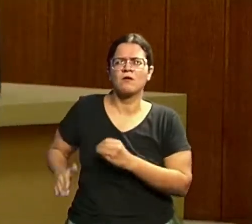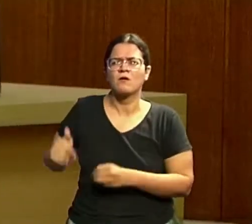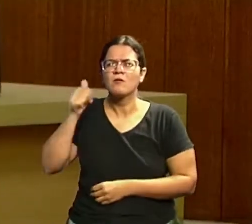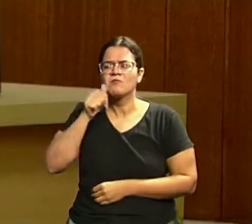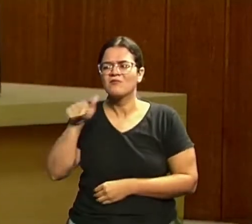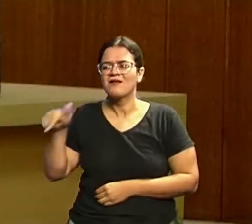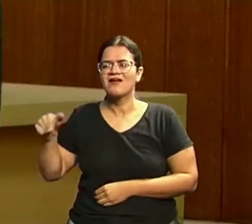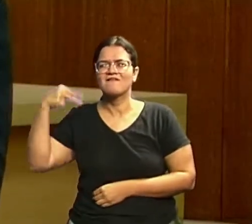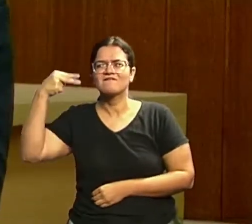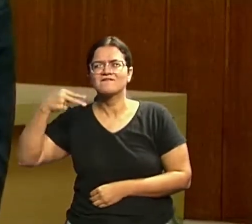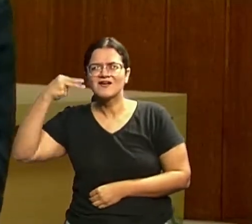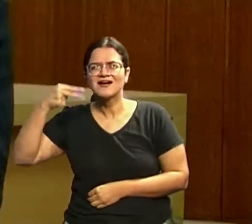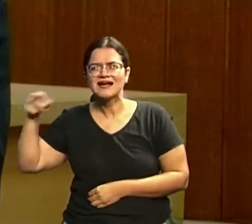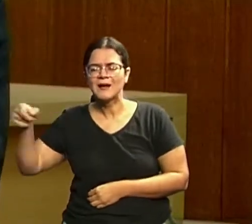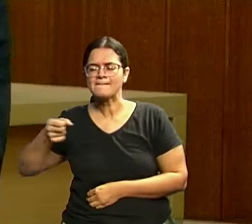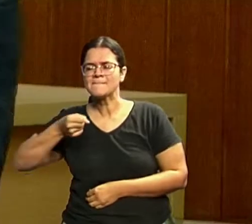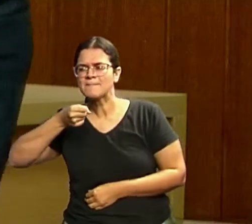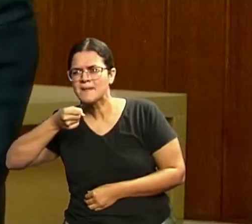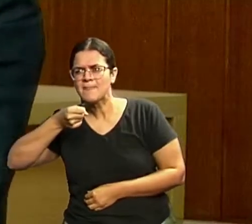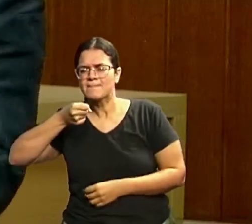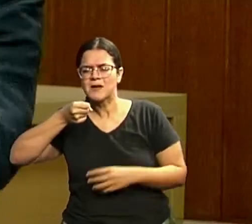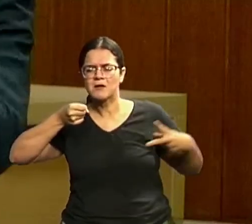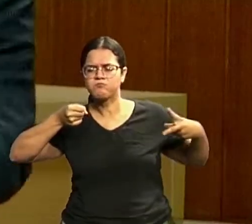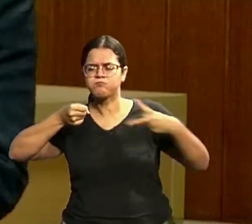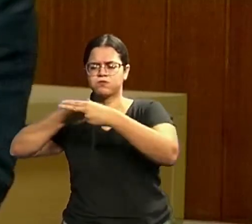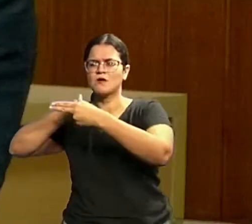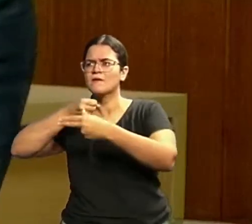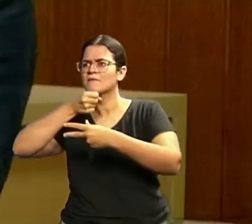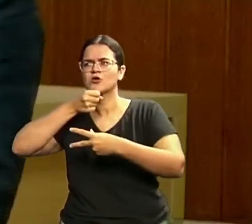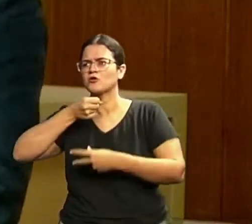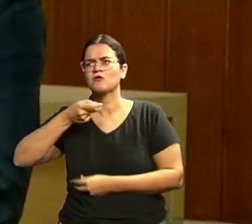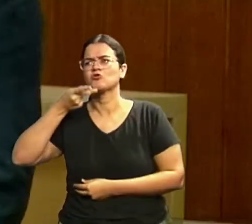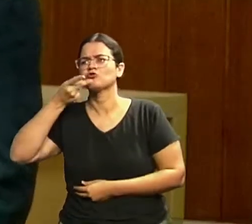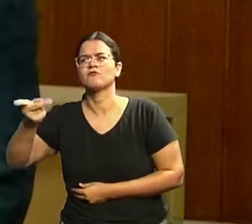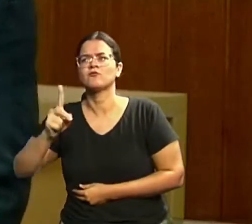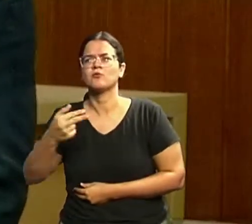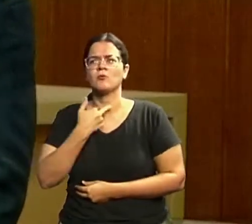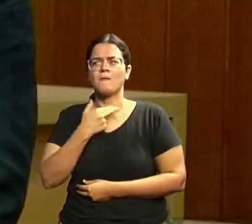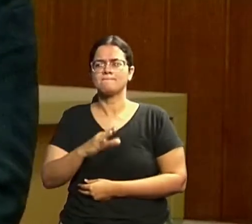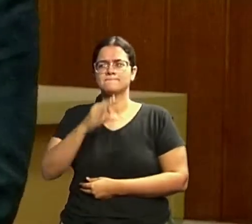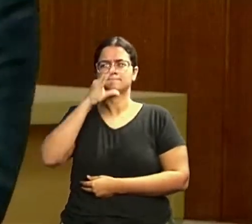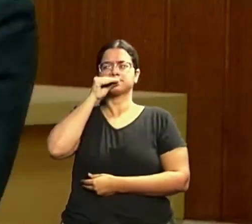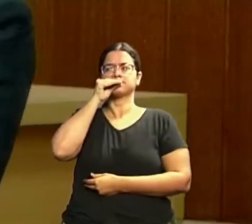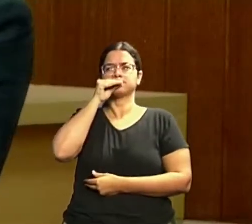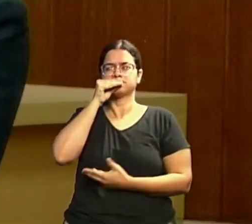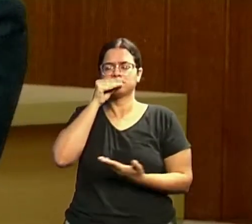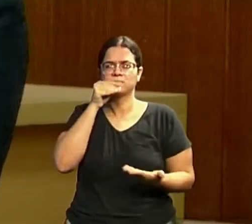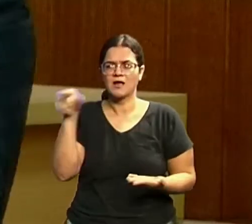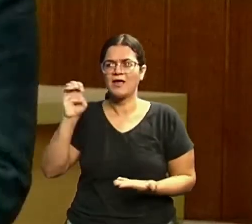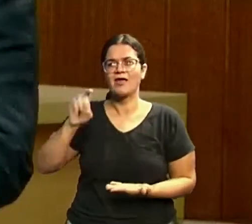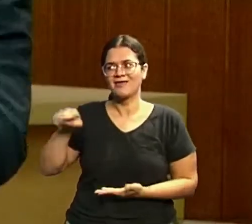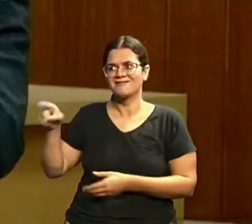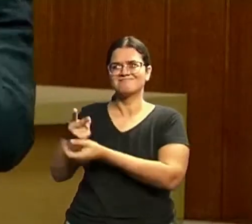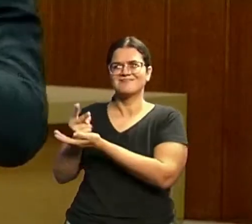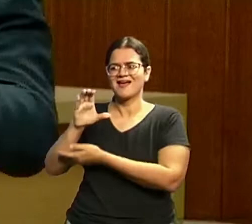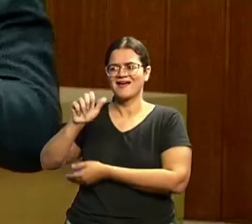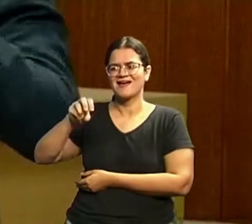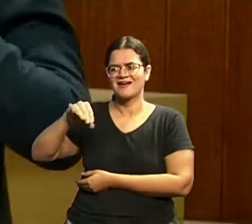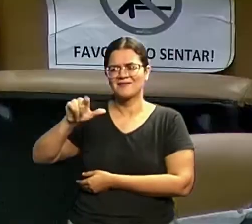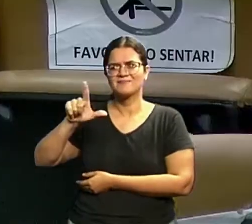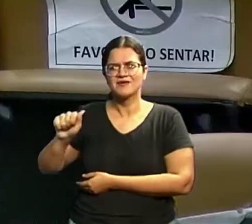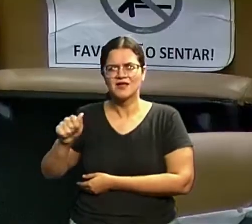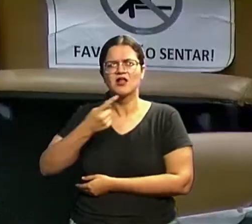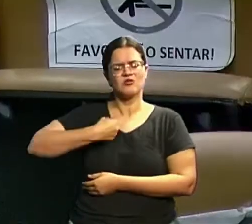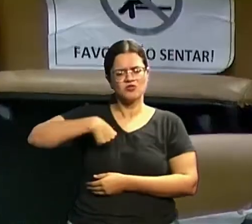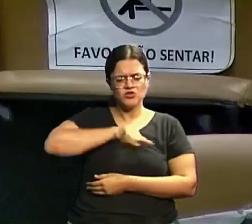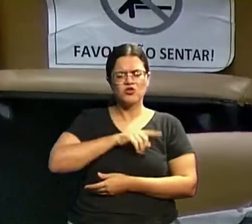vereadora, que foi realmente agredida, vereadora, que aqui está Camila Rosa, que nós queremos